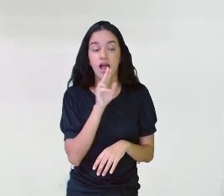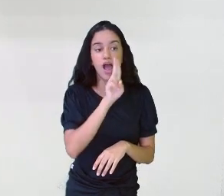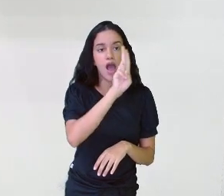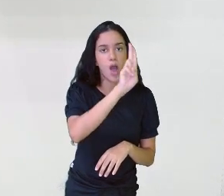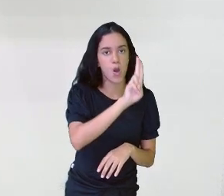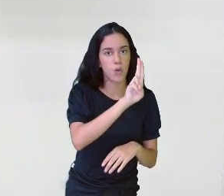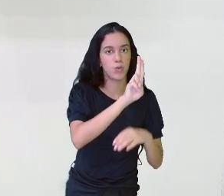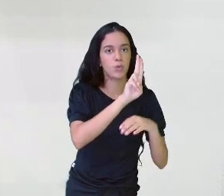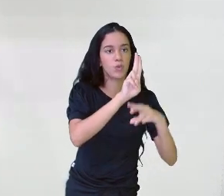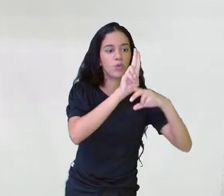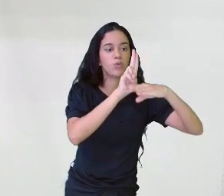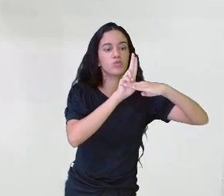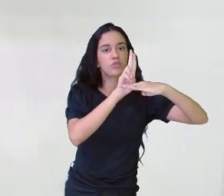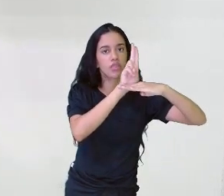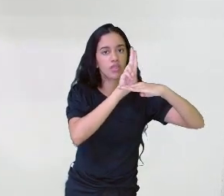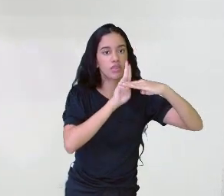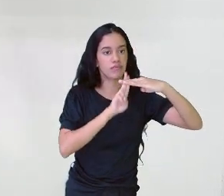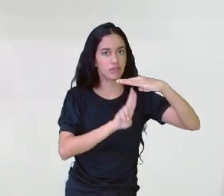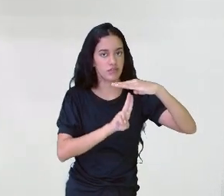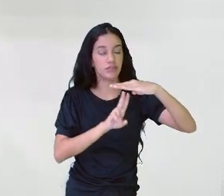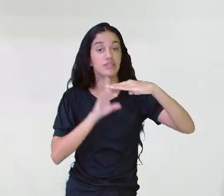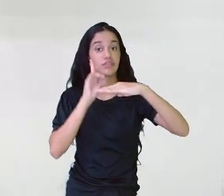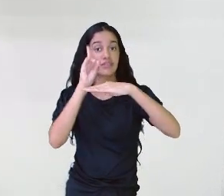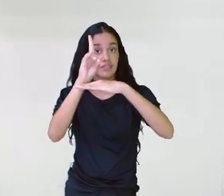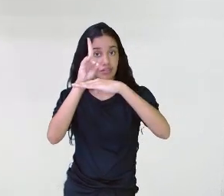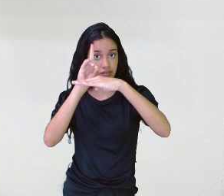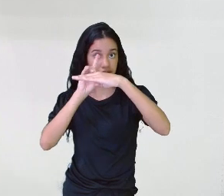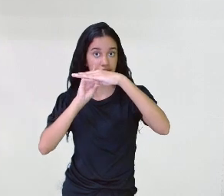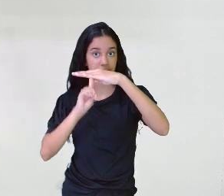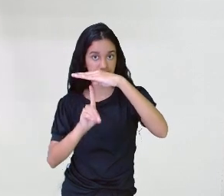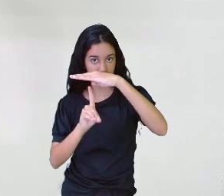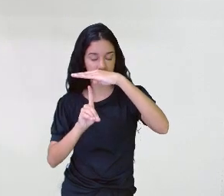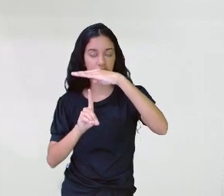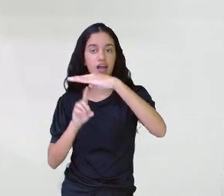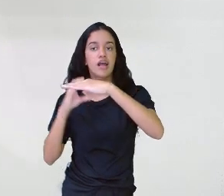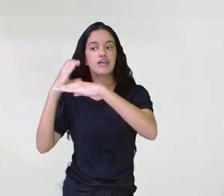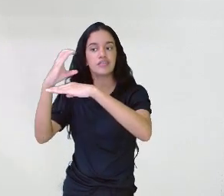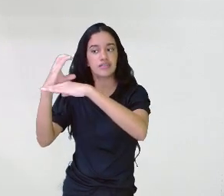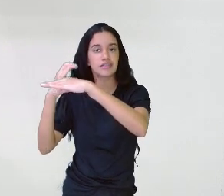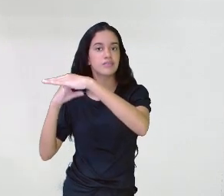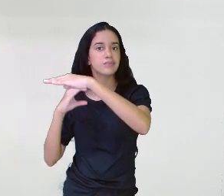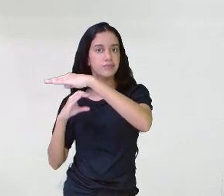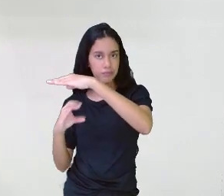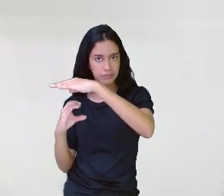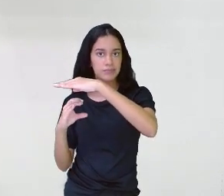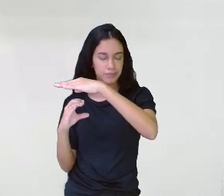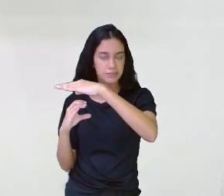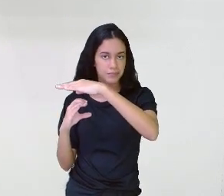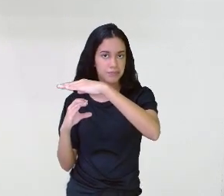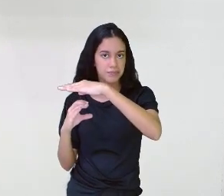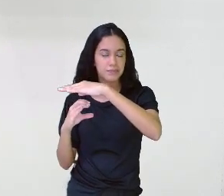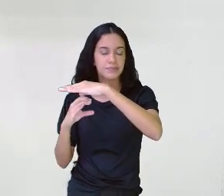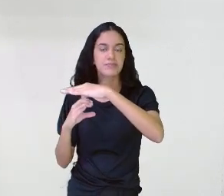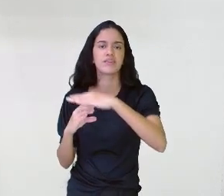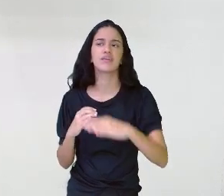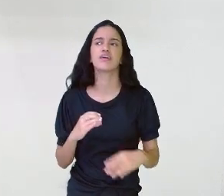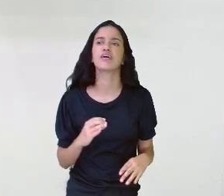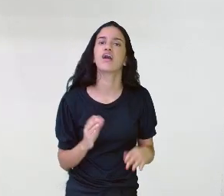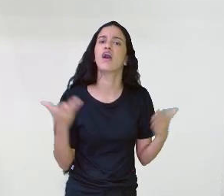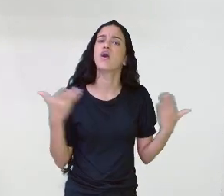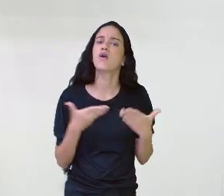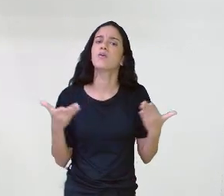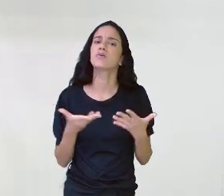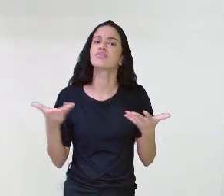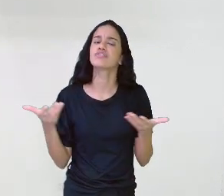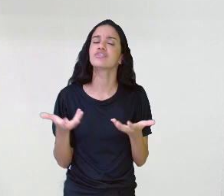ficar embaixo de unidade, dezena tem que ficar embaixo de dezena, centena embaixo de centena. Hoje eu